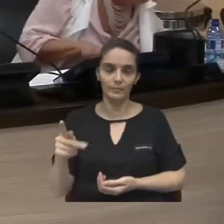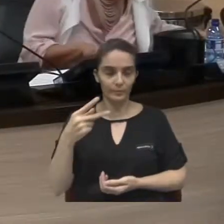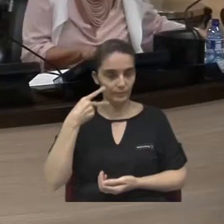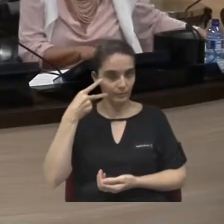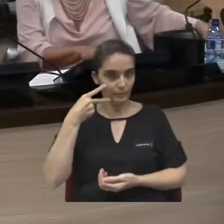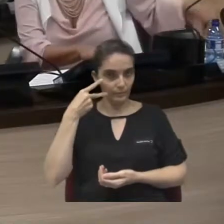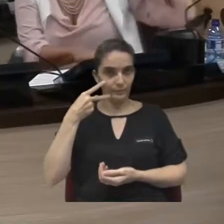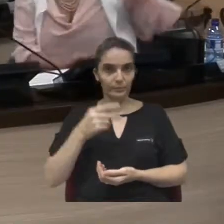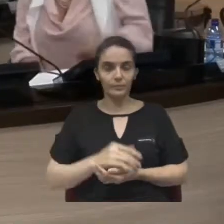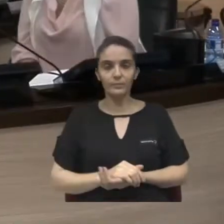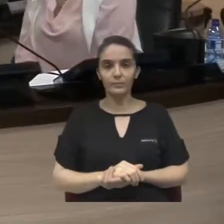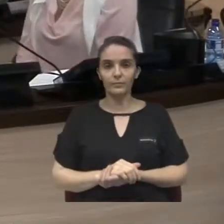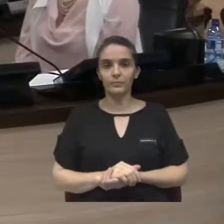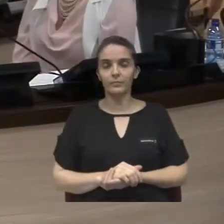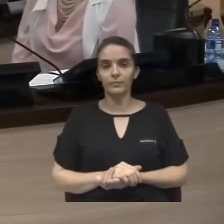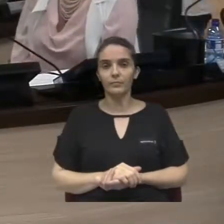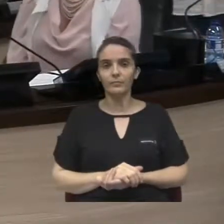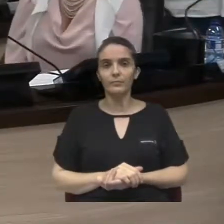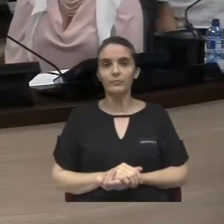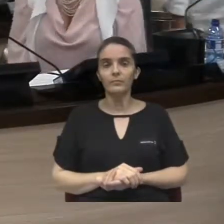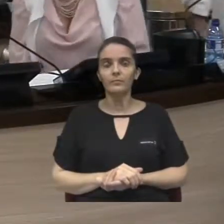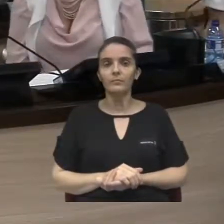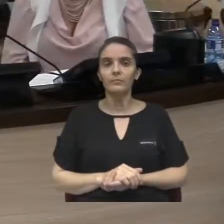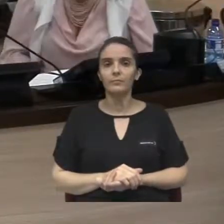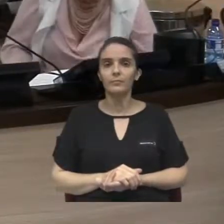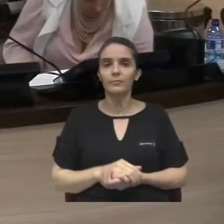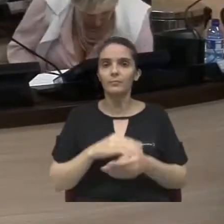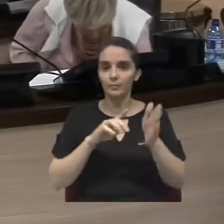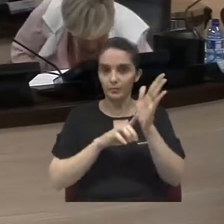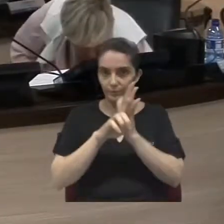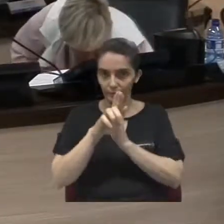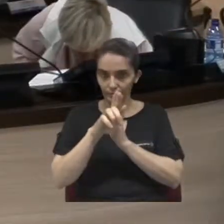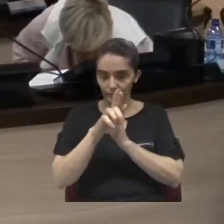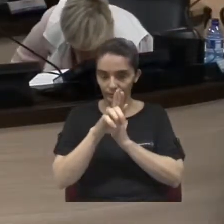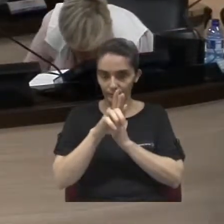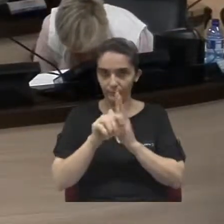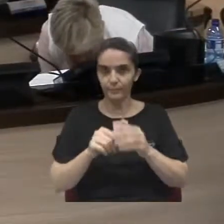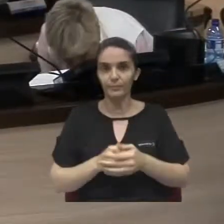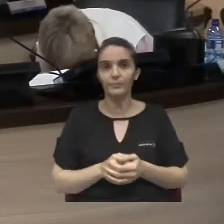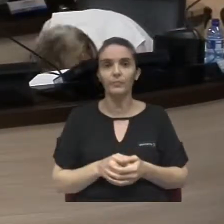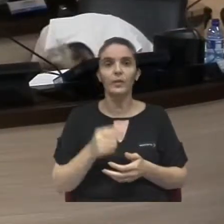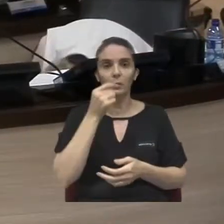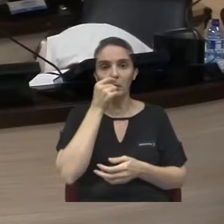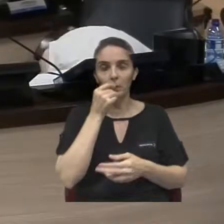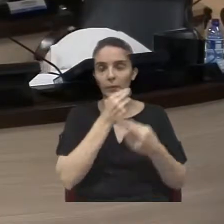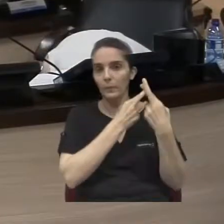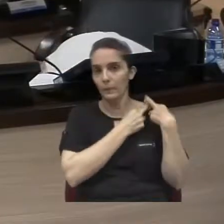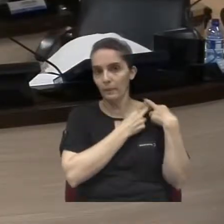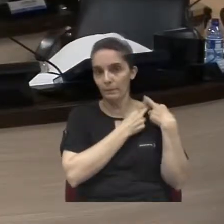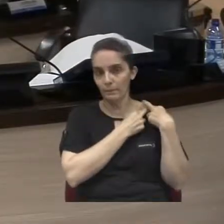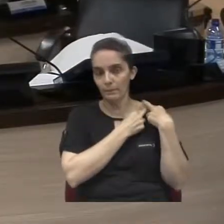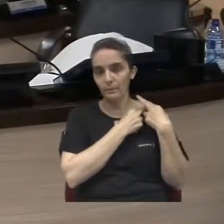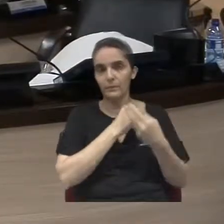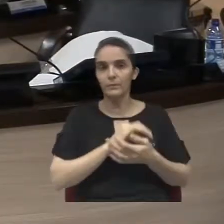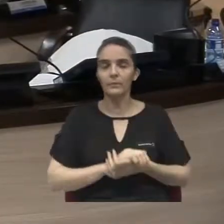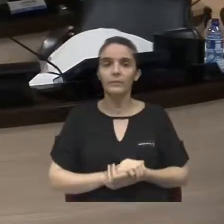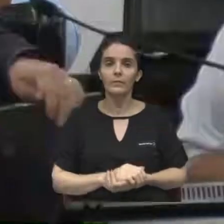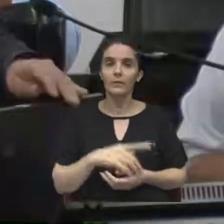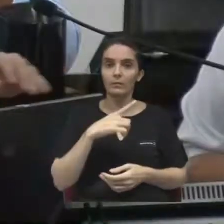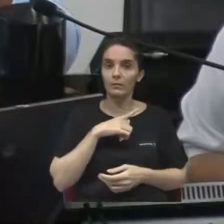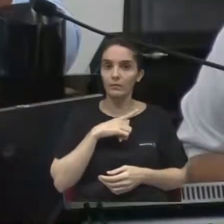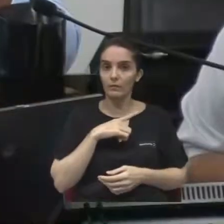pares, o requerimento de minha propositura, na verdade, tinha como